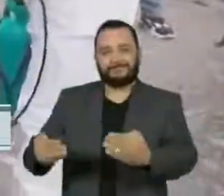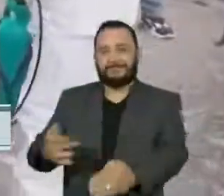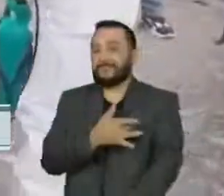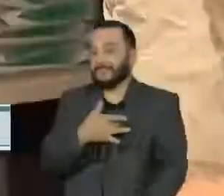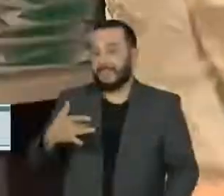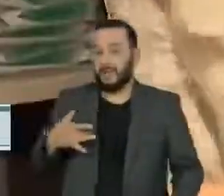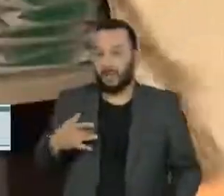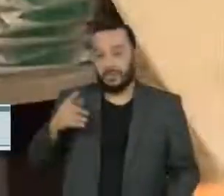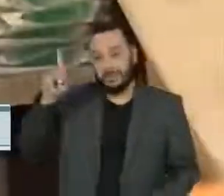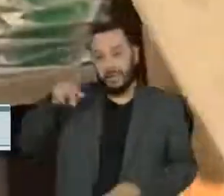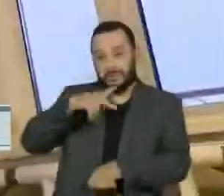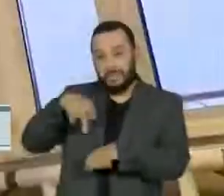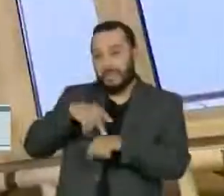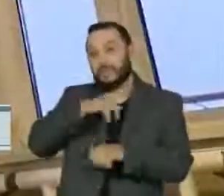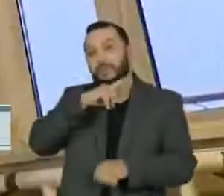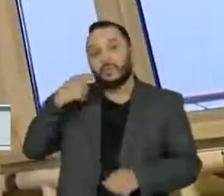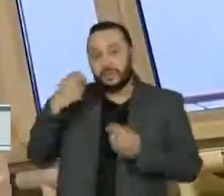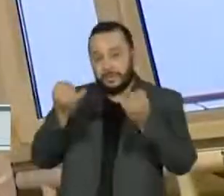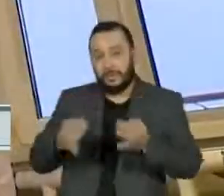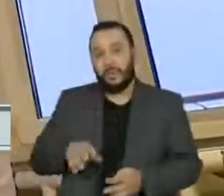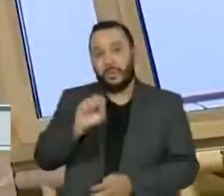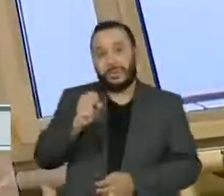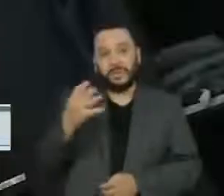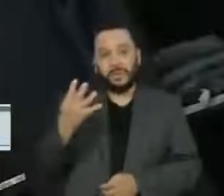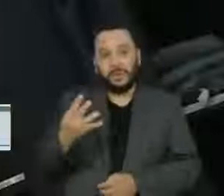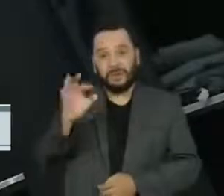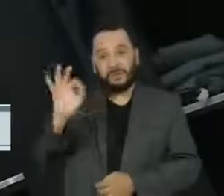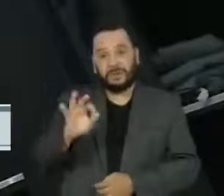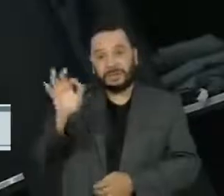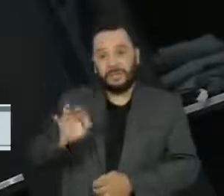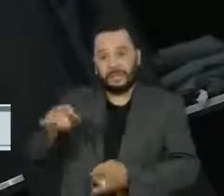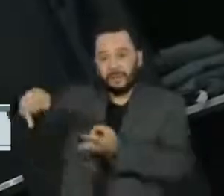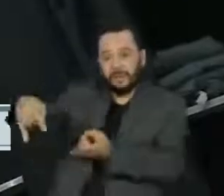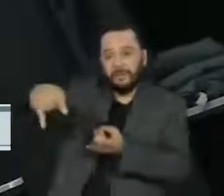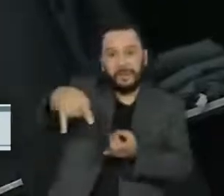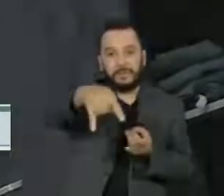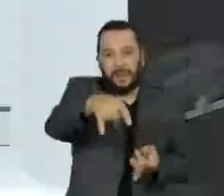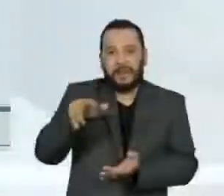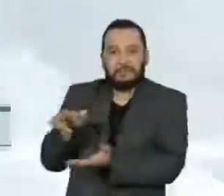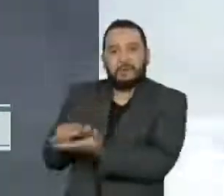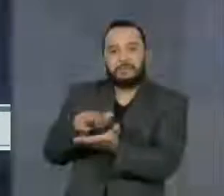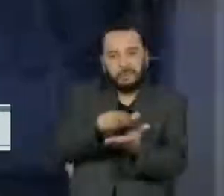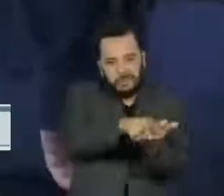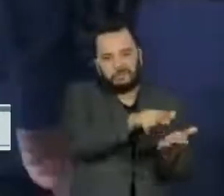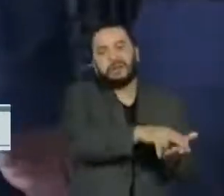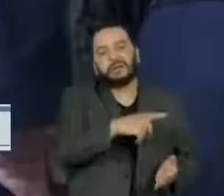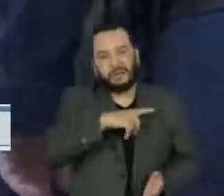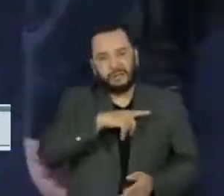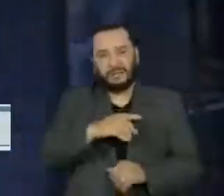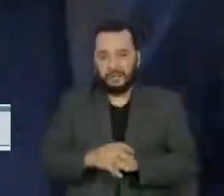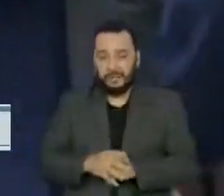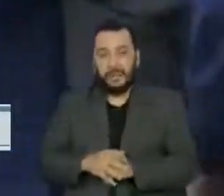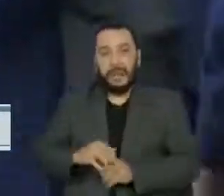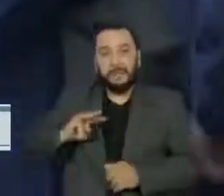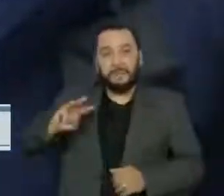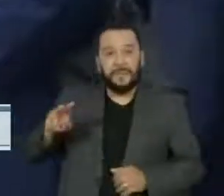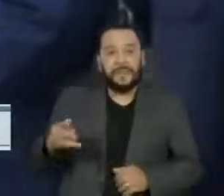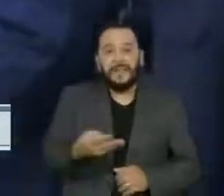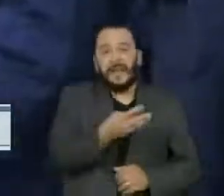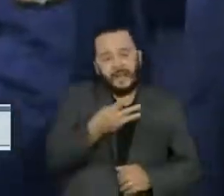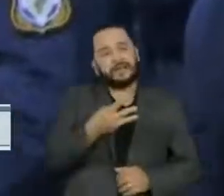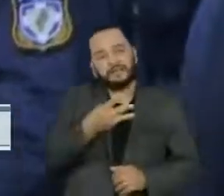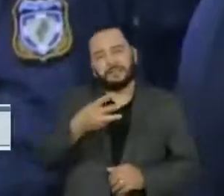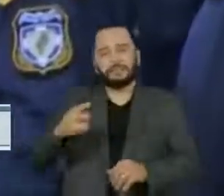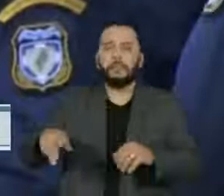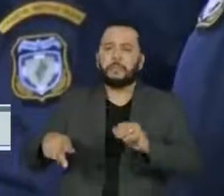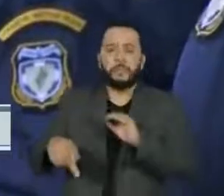Rússia diz que 84% dos leitos hospitalares estão ocupados. Milhares de policiais foram enviados